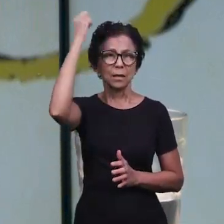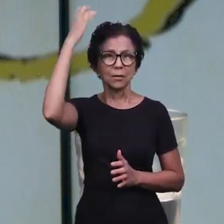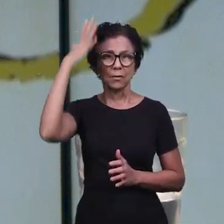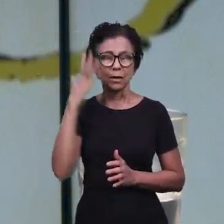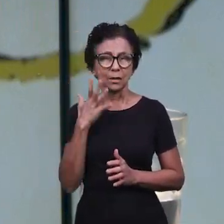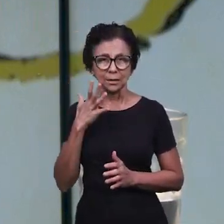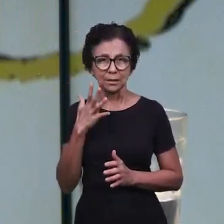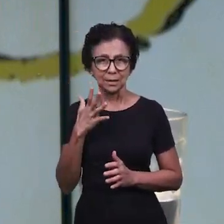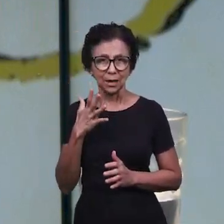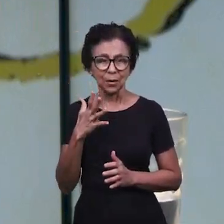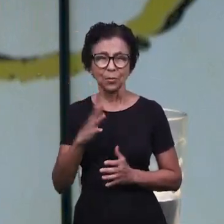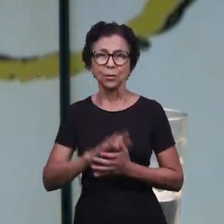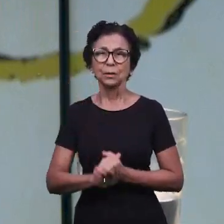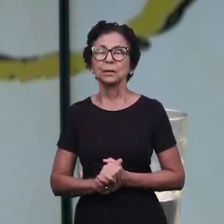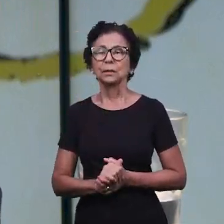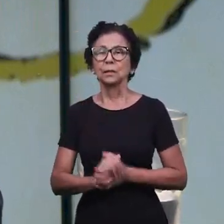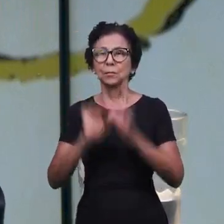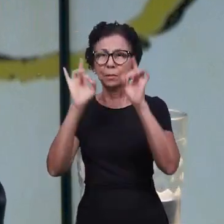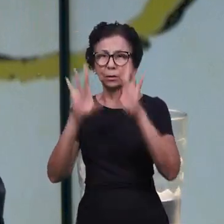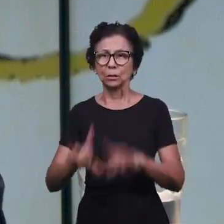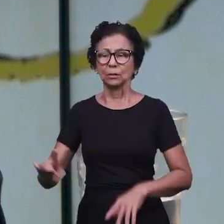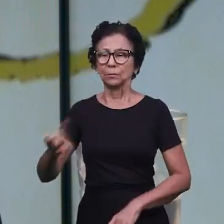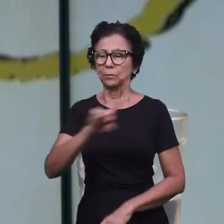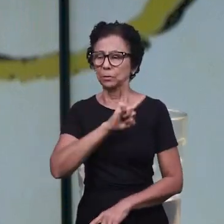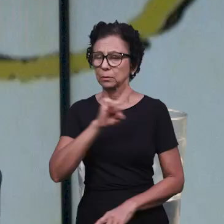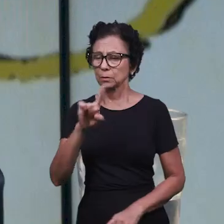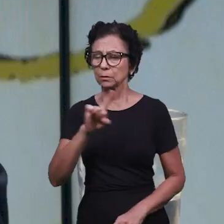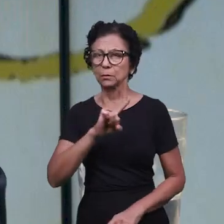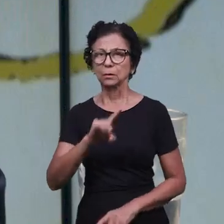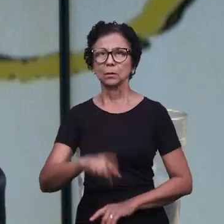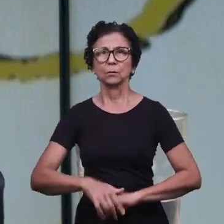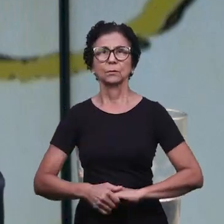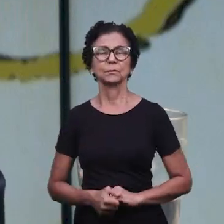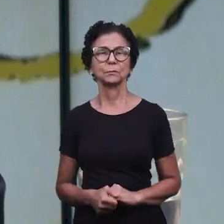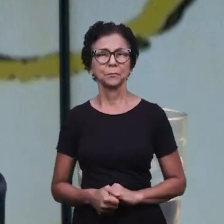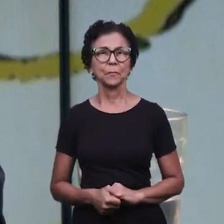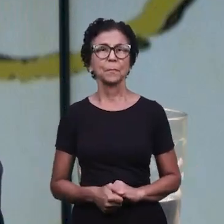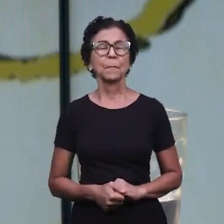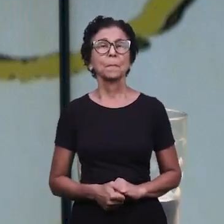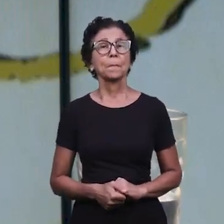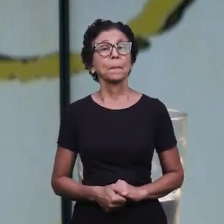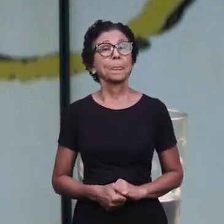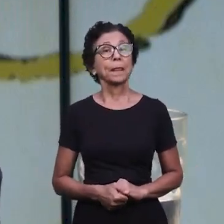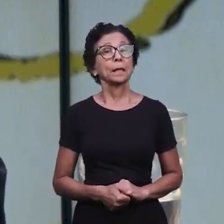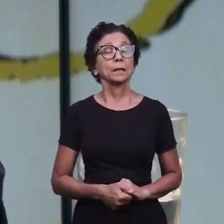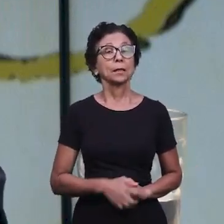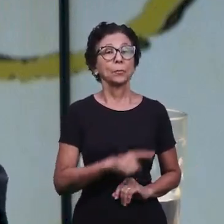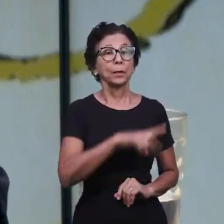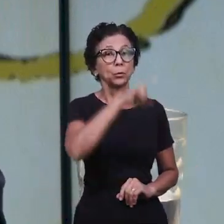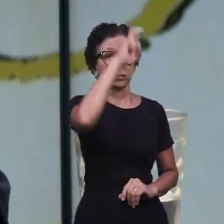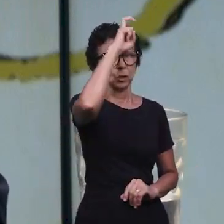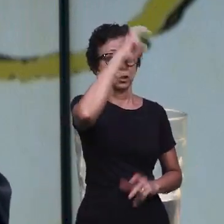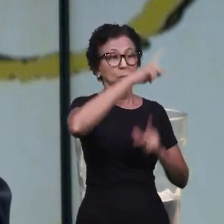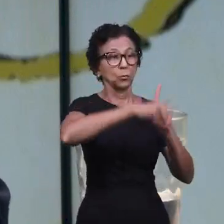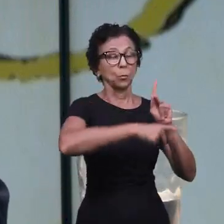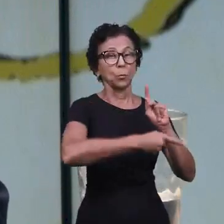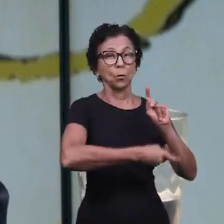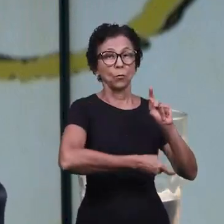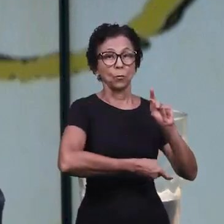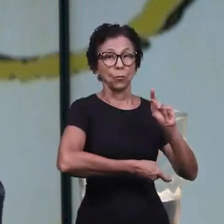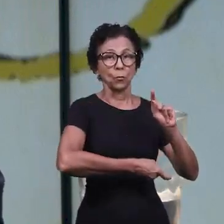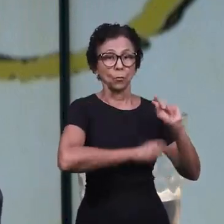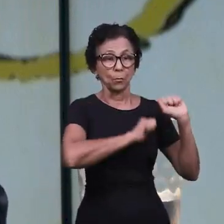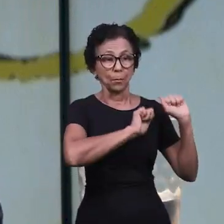fosse feito apressadamente. O Senhor tem pressa de arrebatar a sua igreja e, portanto, a igreja também tem que ter pressa.